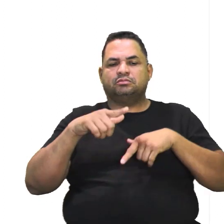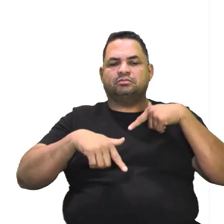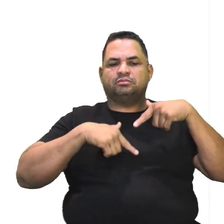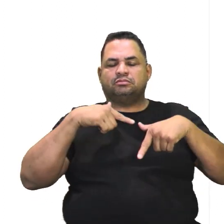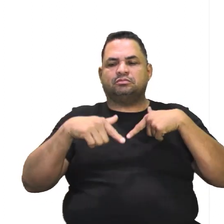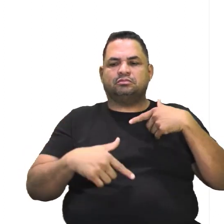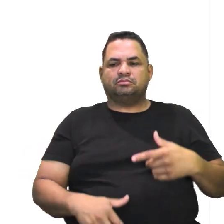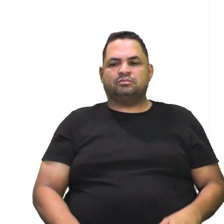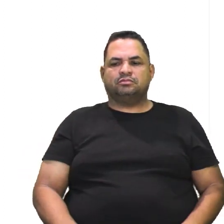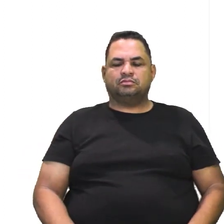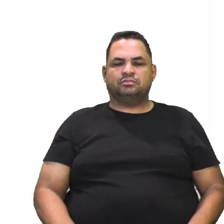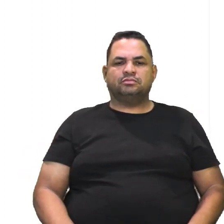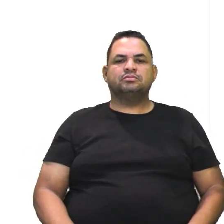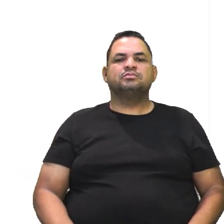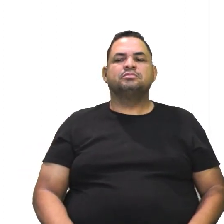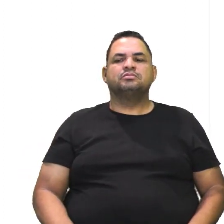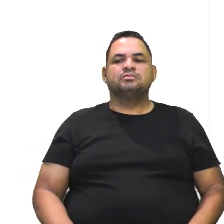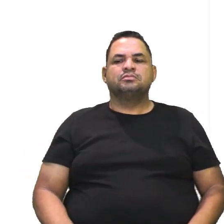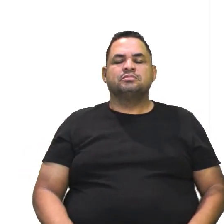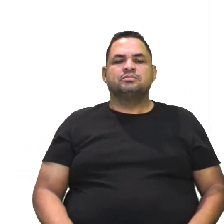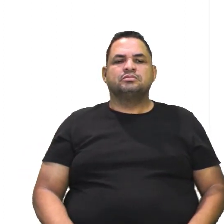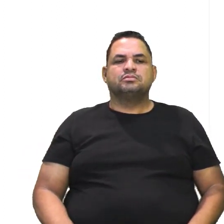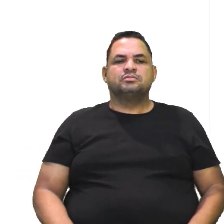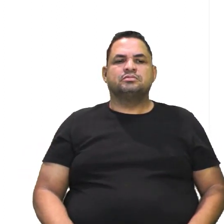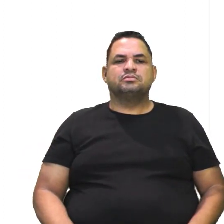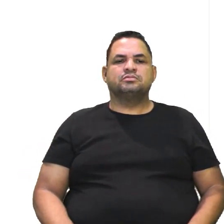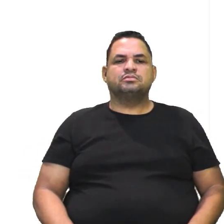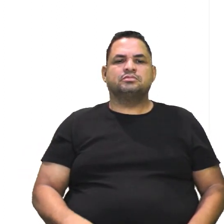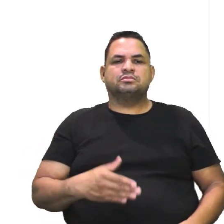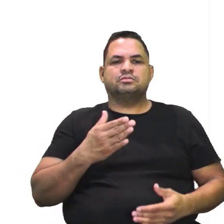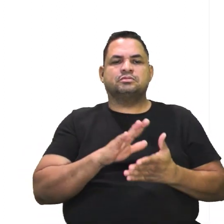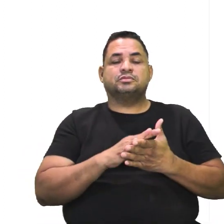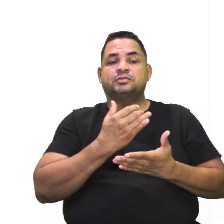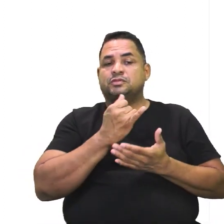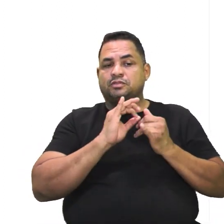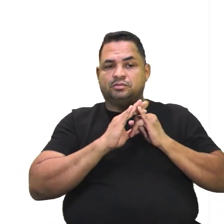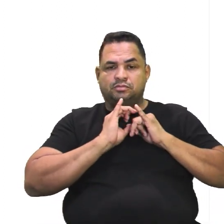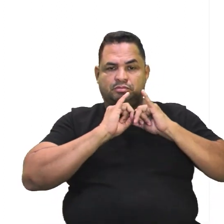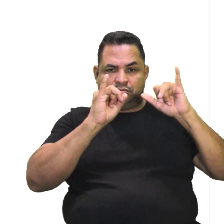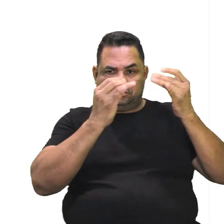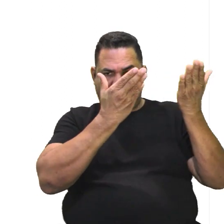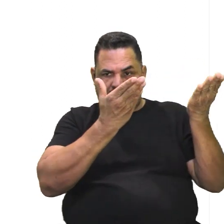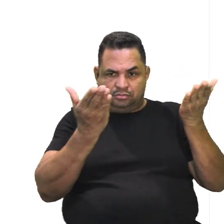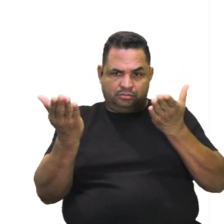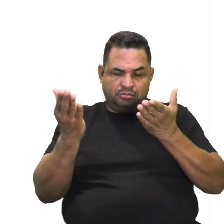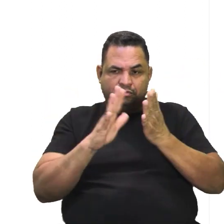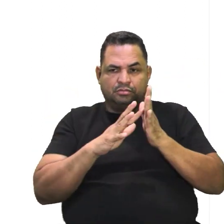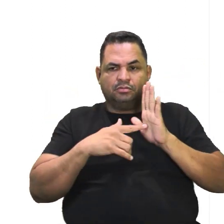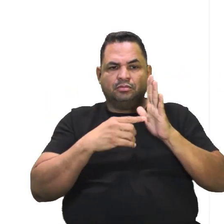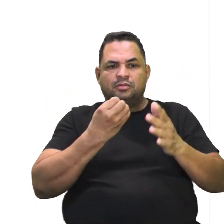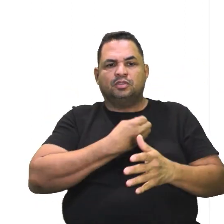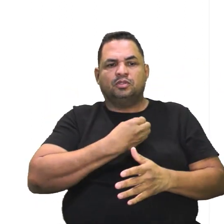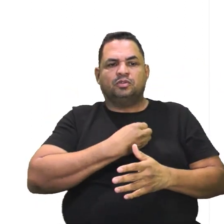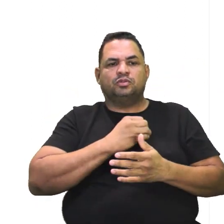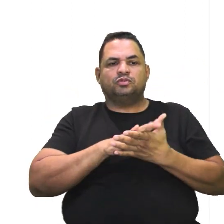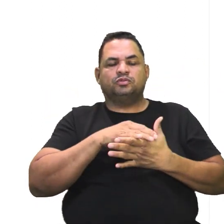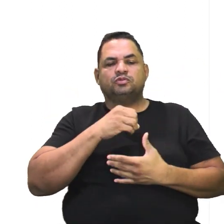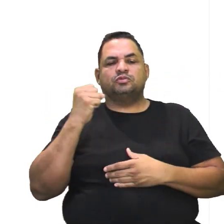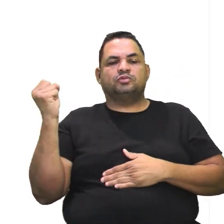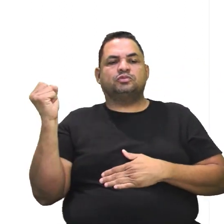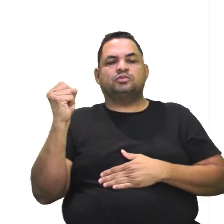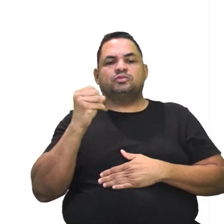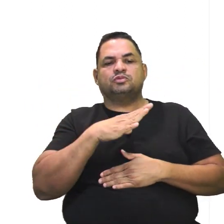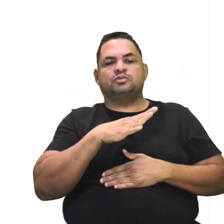é... Vamos lá na pergunta. De acordo com as informações dadas, o número de jovens entrevistados